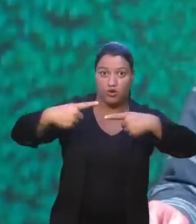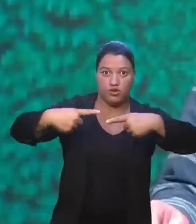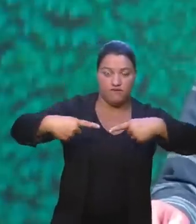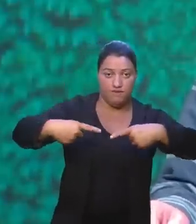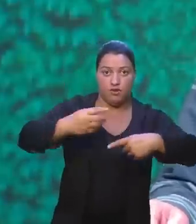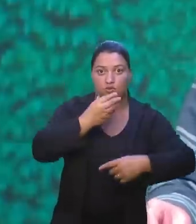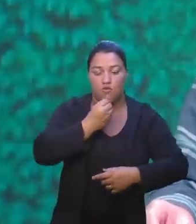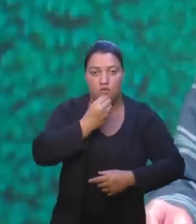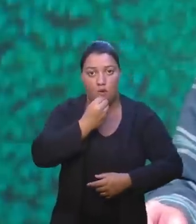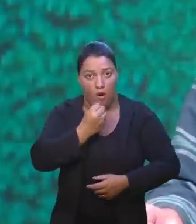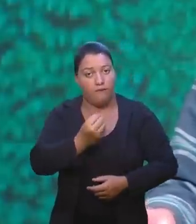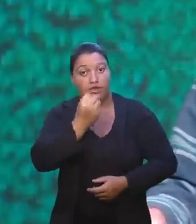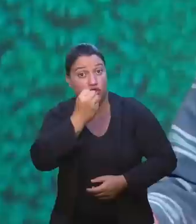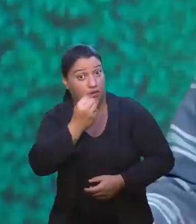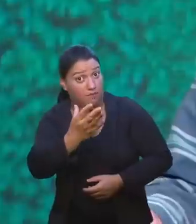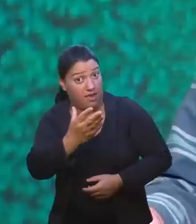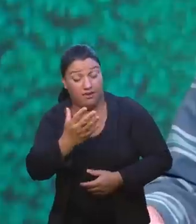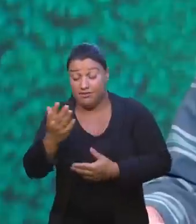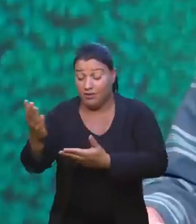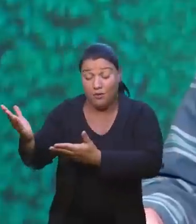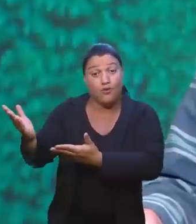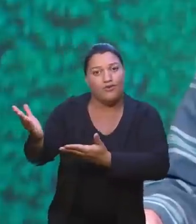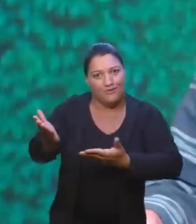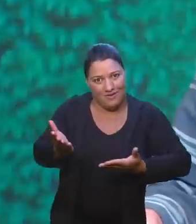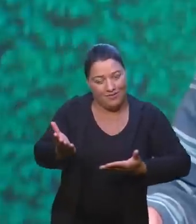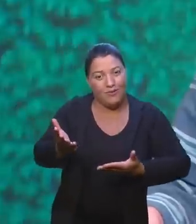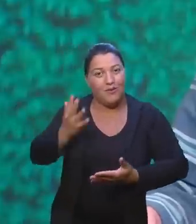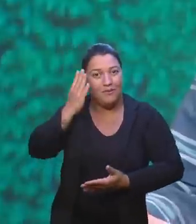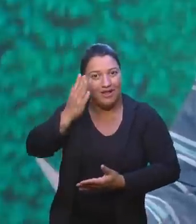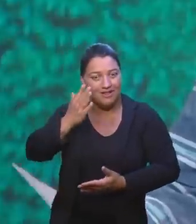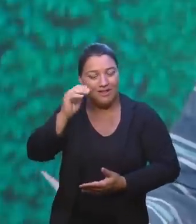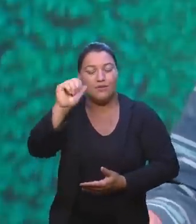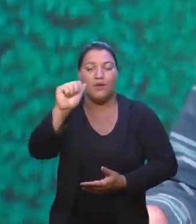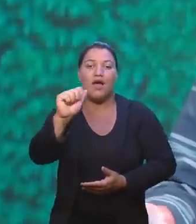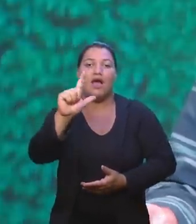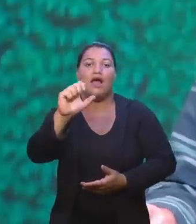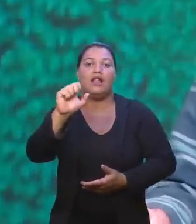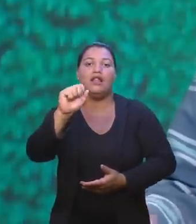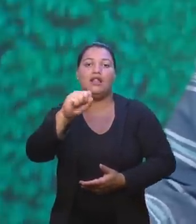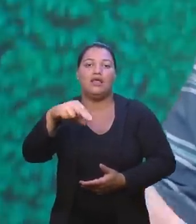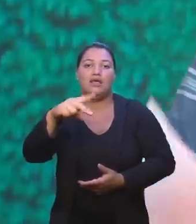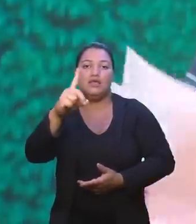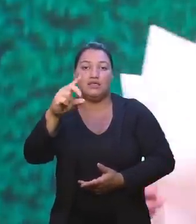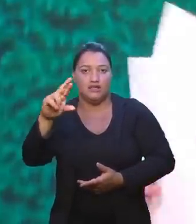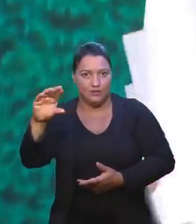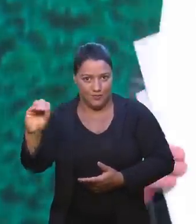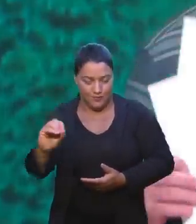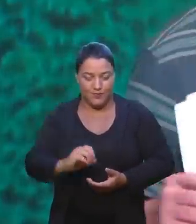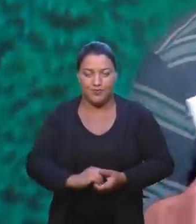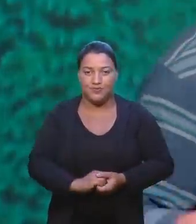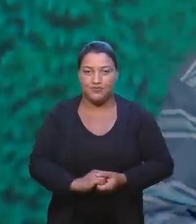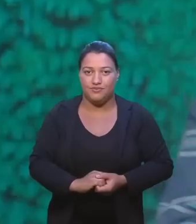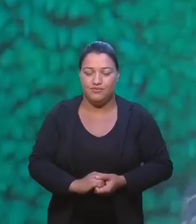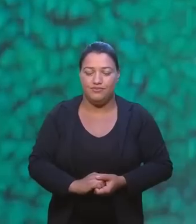Bem, passamos a palavra a Alessandro Viana Vieira de Paula.